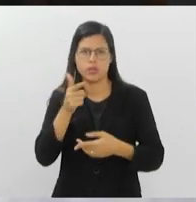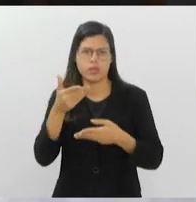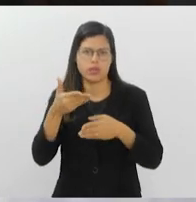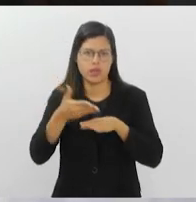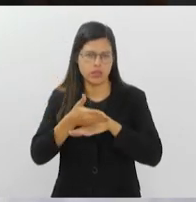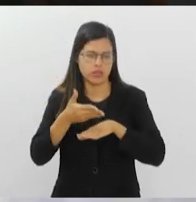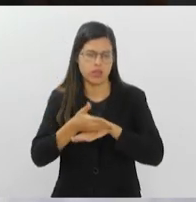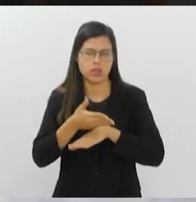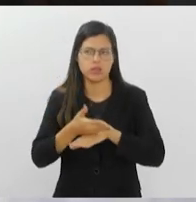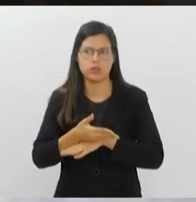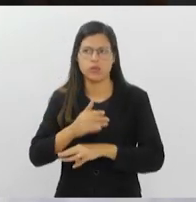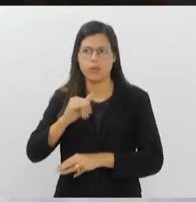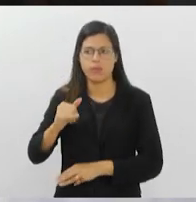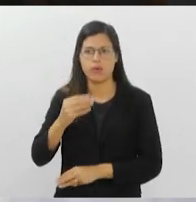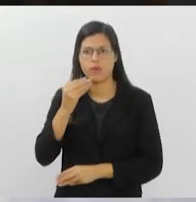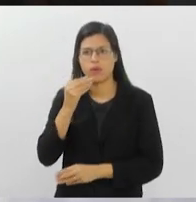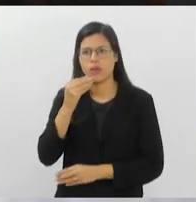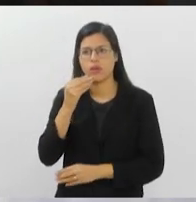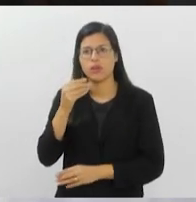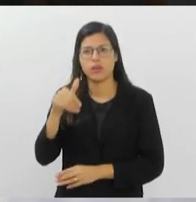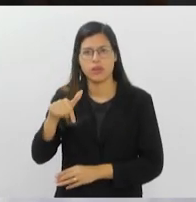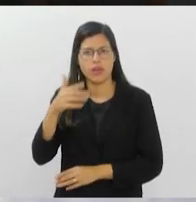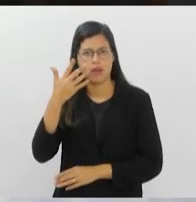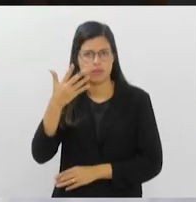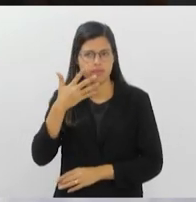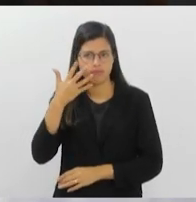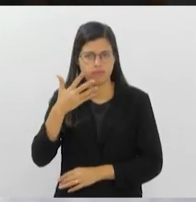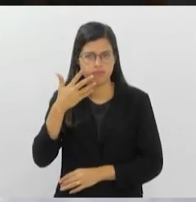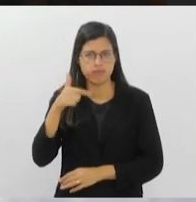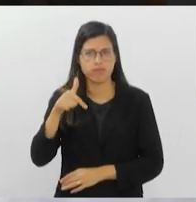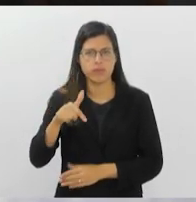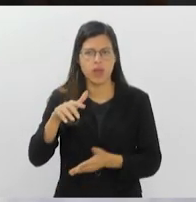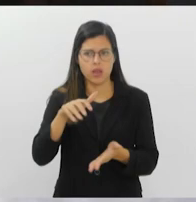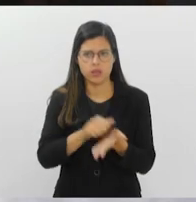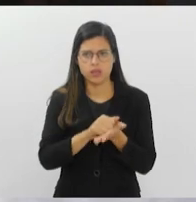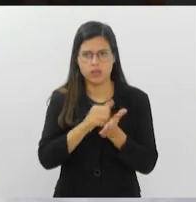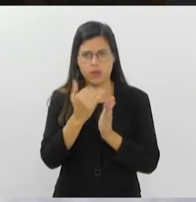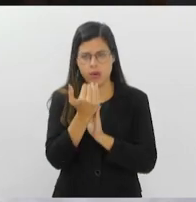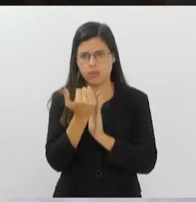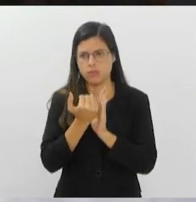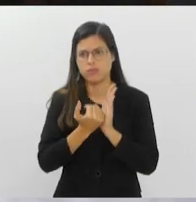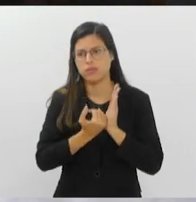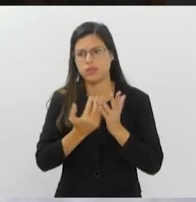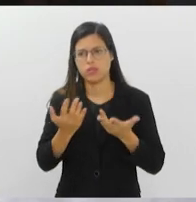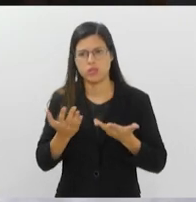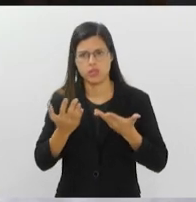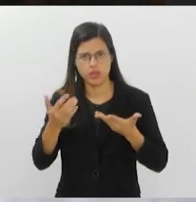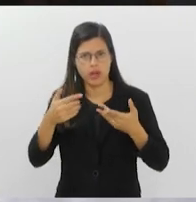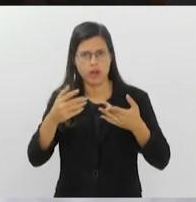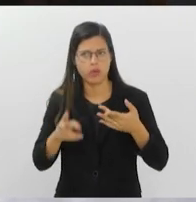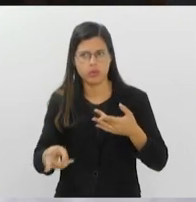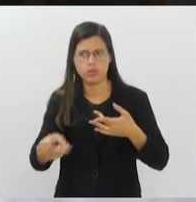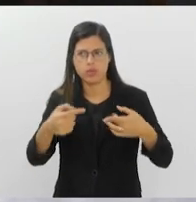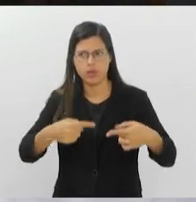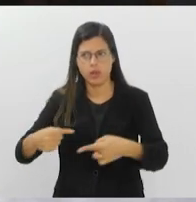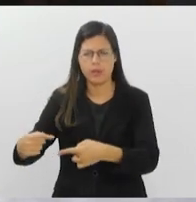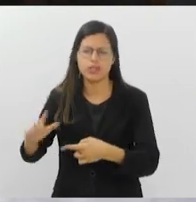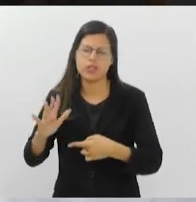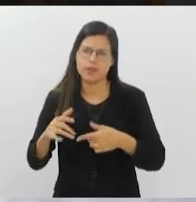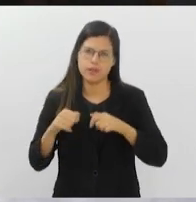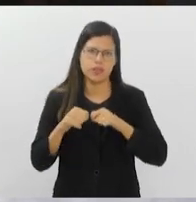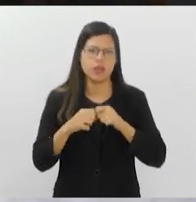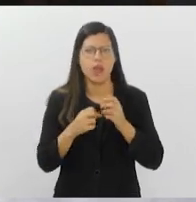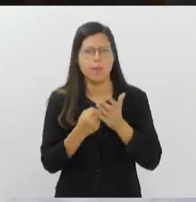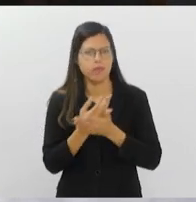aproveitar essa sua fala para registrar que essa é uma das pautas que a gente quer tocar com mais centralidade aqui na nossa frente. Já fizemos esse debate algumas vezes,